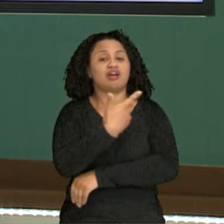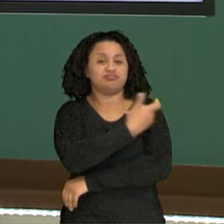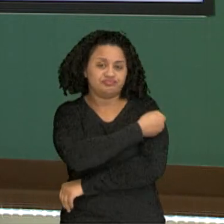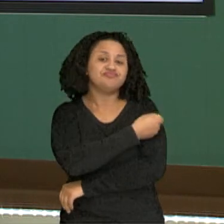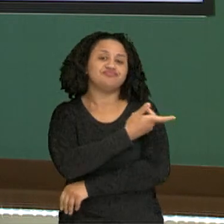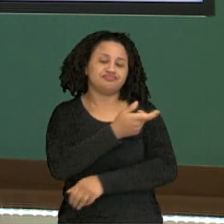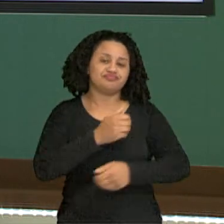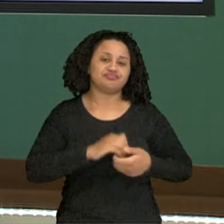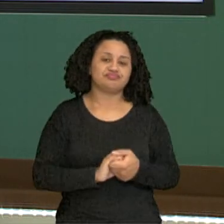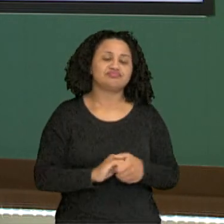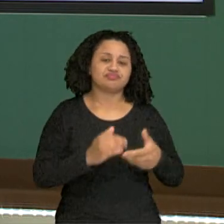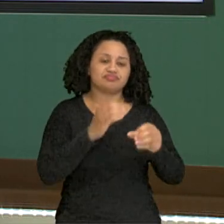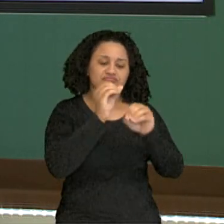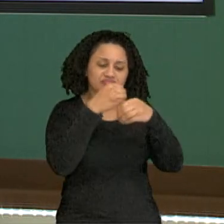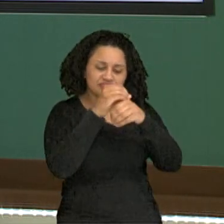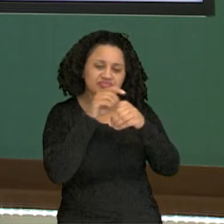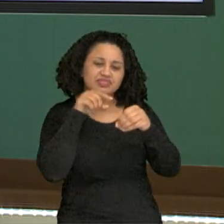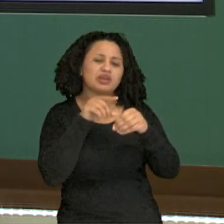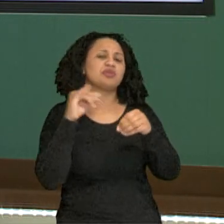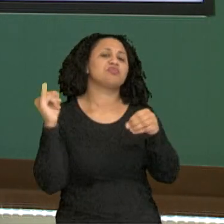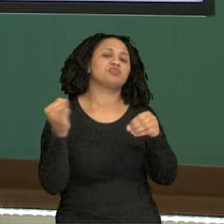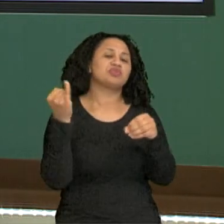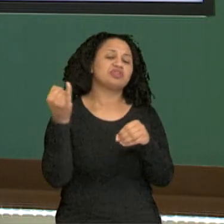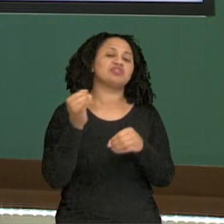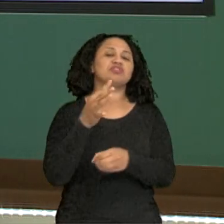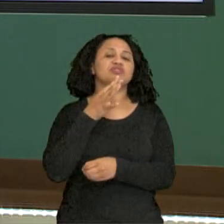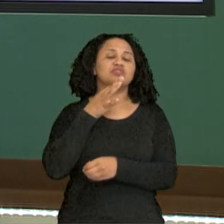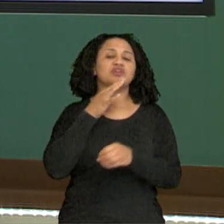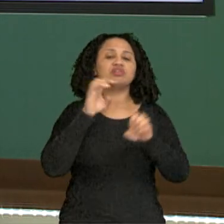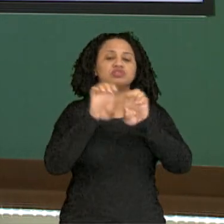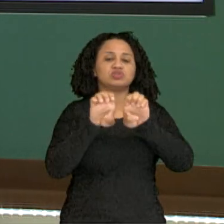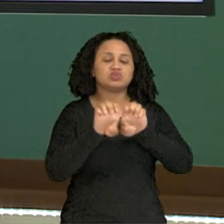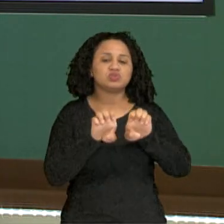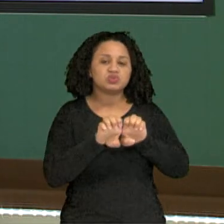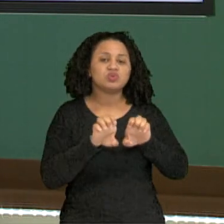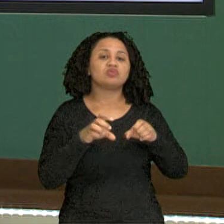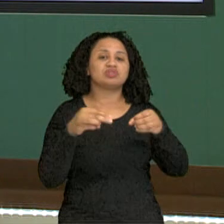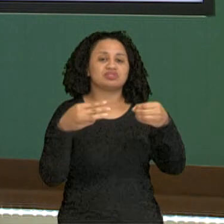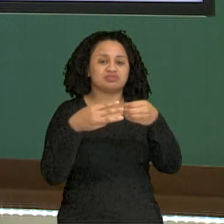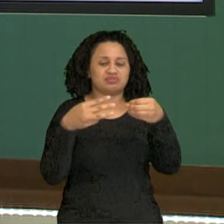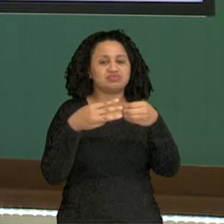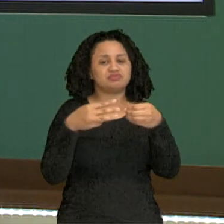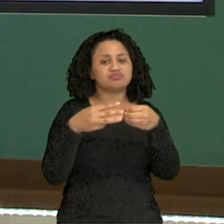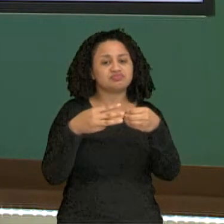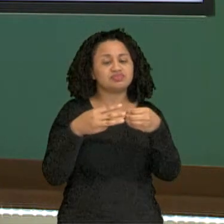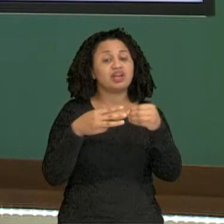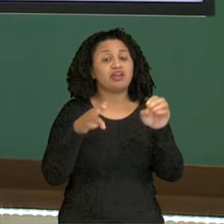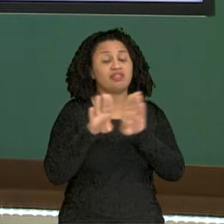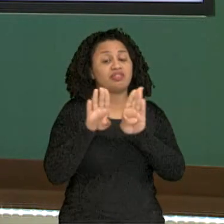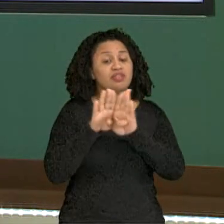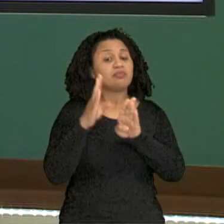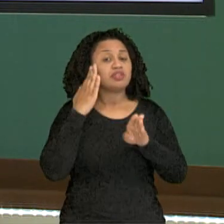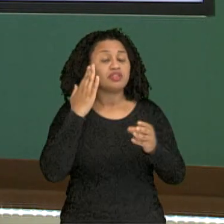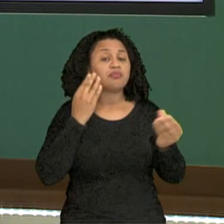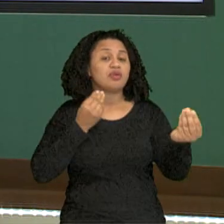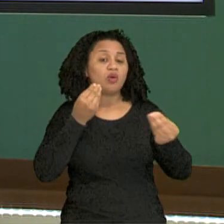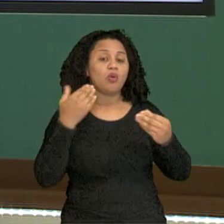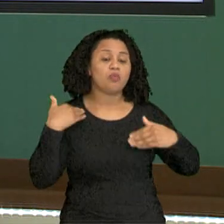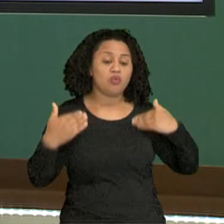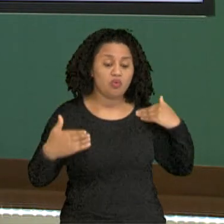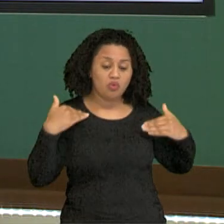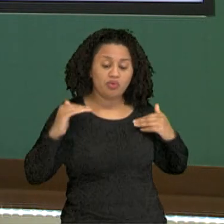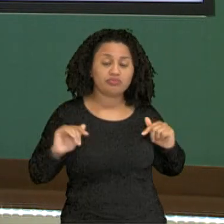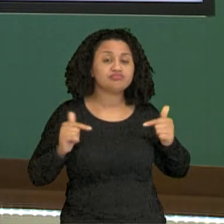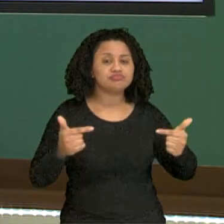ele é muito importante para conhecer a estrutura das células que fazem parte do nosso corpo. E conhecer o funcionamento do nosso corpo é